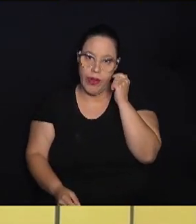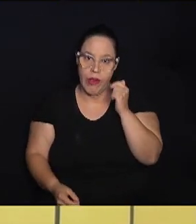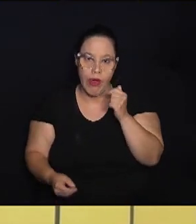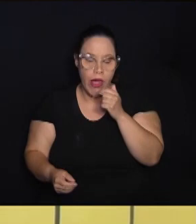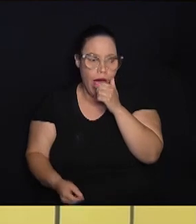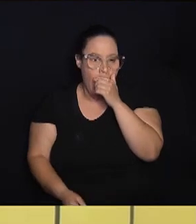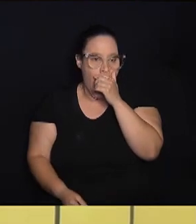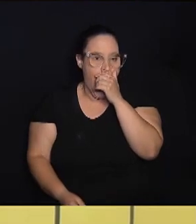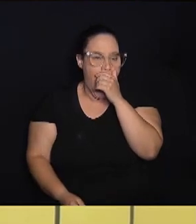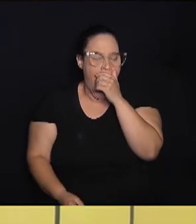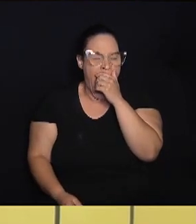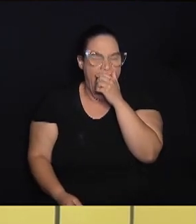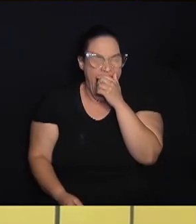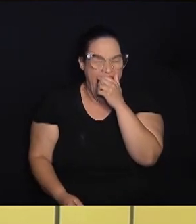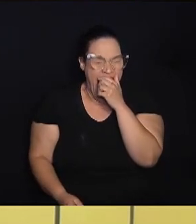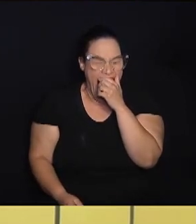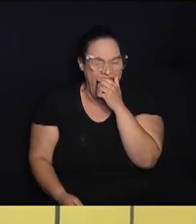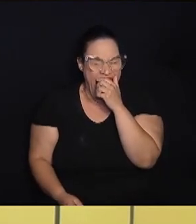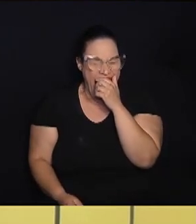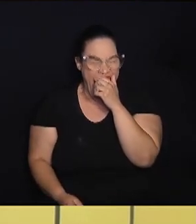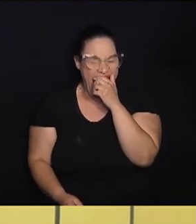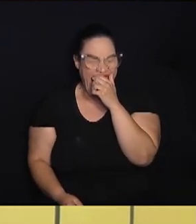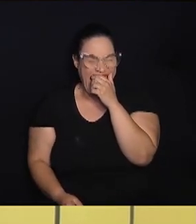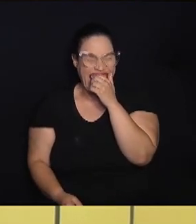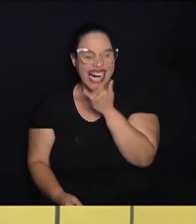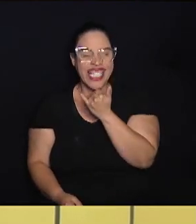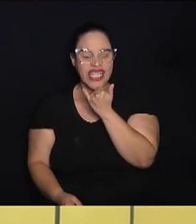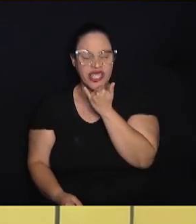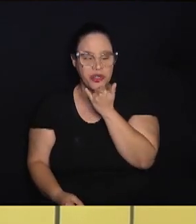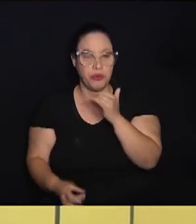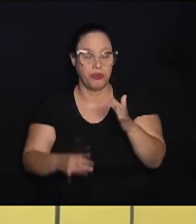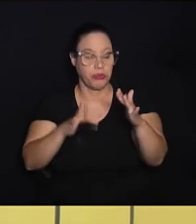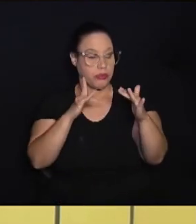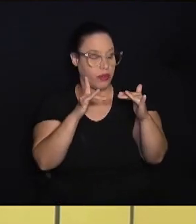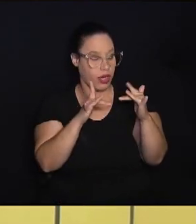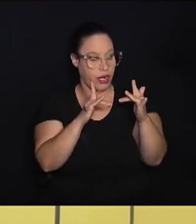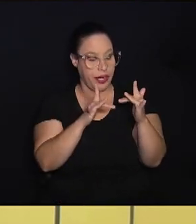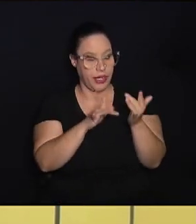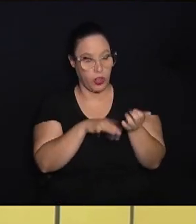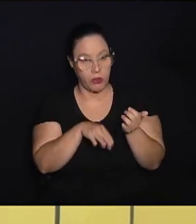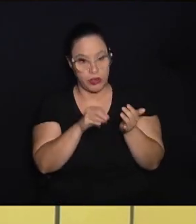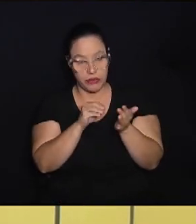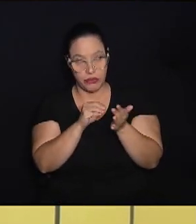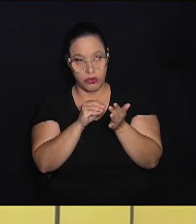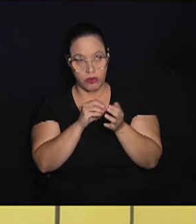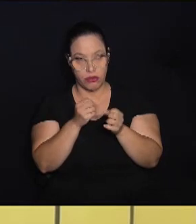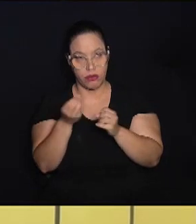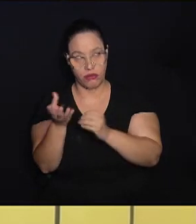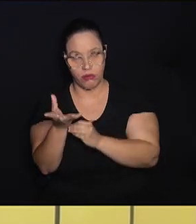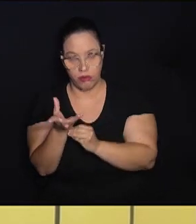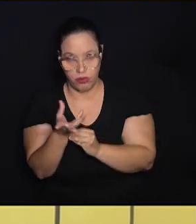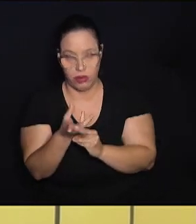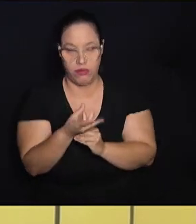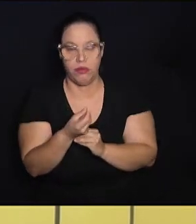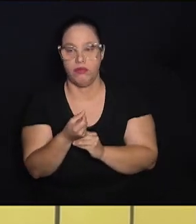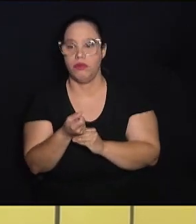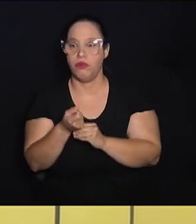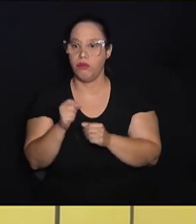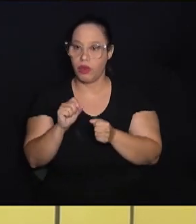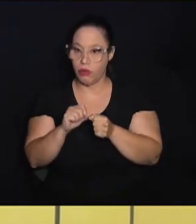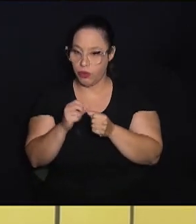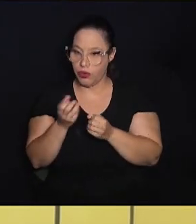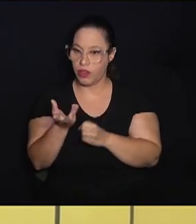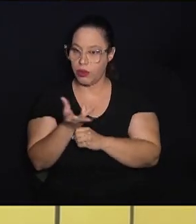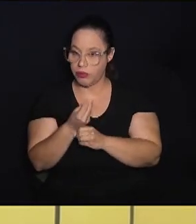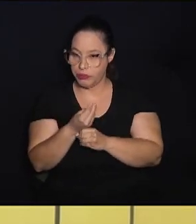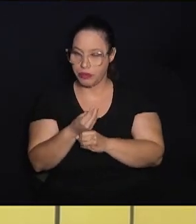é uma ferramenta mas também é uma forma de se expressar aí de arte portanto se é uma forma de arte é claro que você quer que alguém veja mas não entra naquela